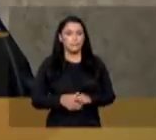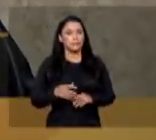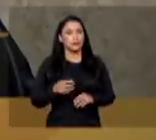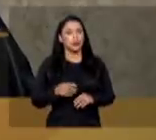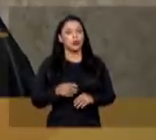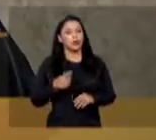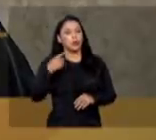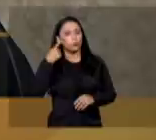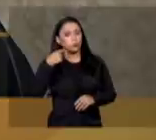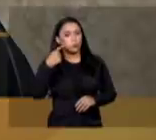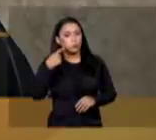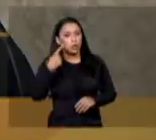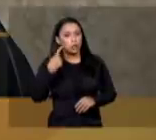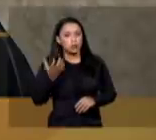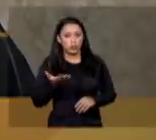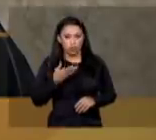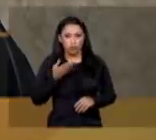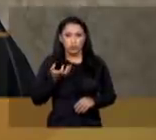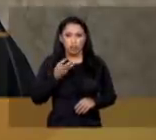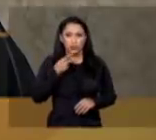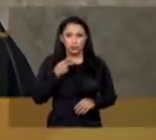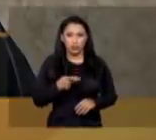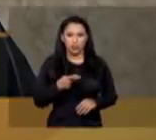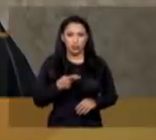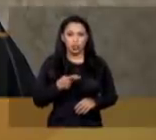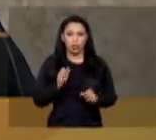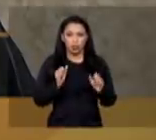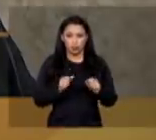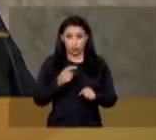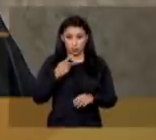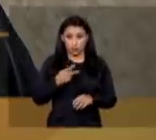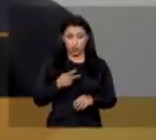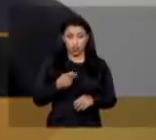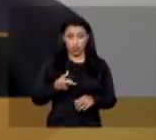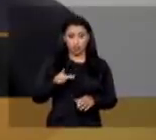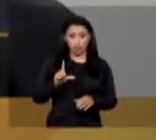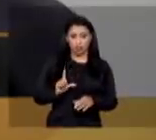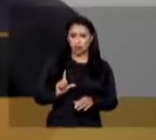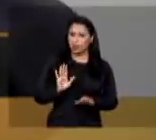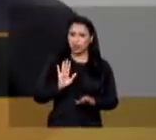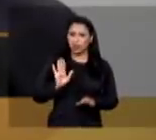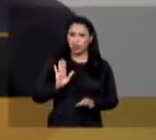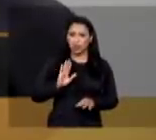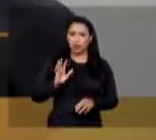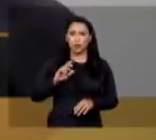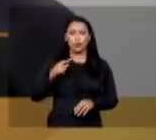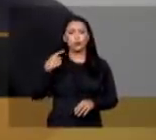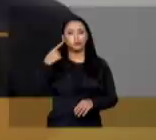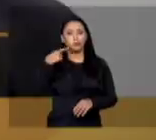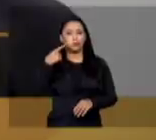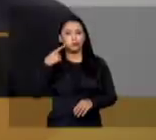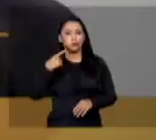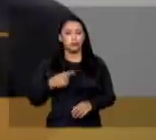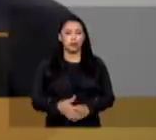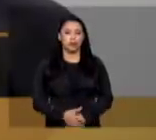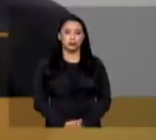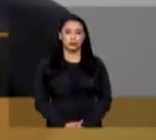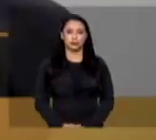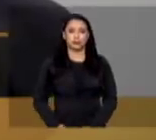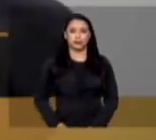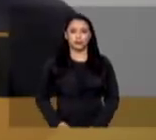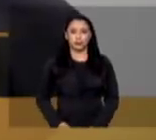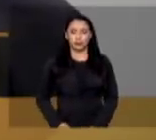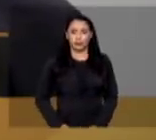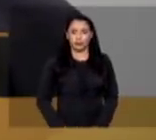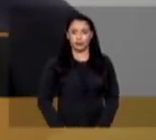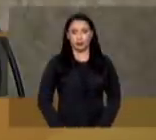concede a palavra antes ou prefere falar agora e depois... Não, por favor, vamos ouvir o advogado. Eu acho que tem que ouvir o relator sobre isso, mas ouçamos o